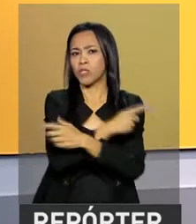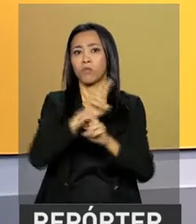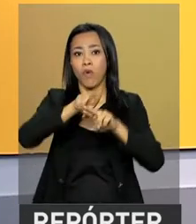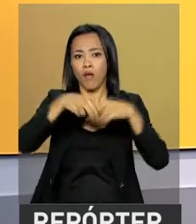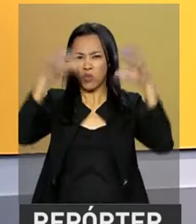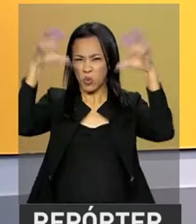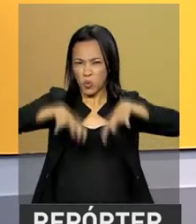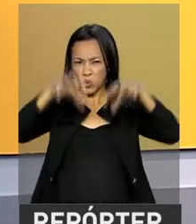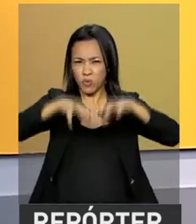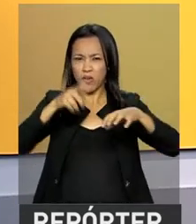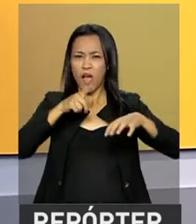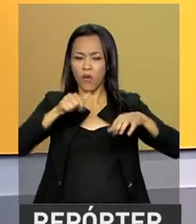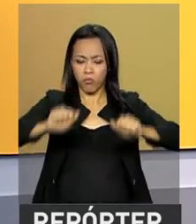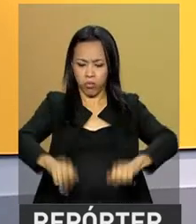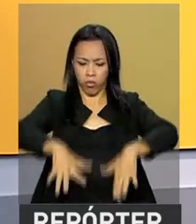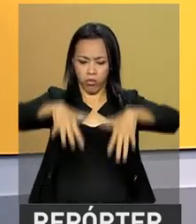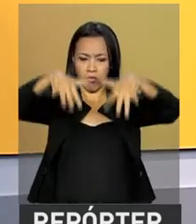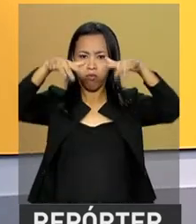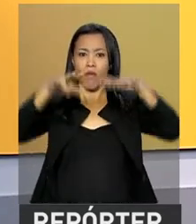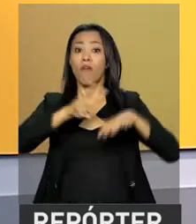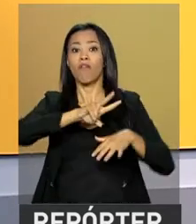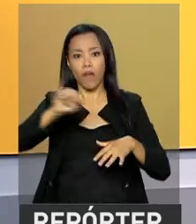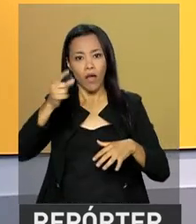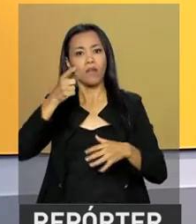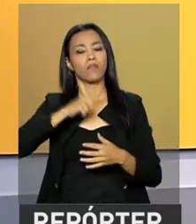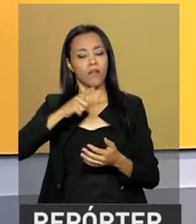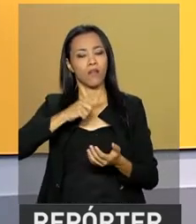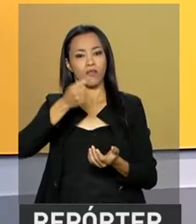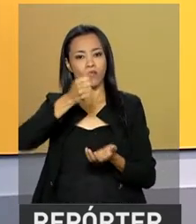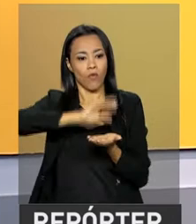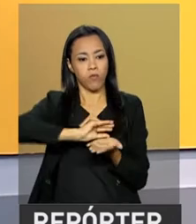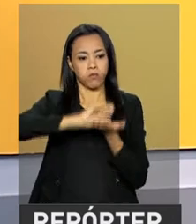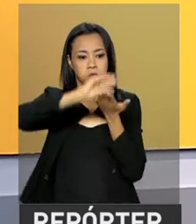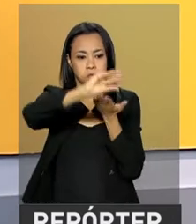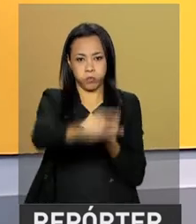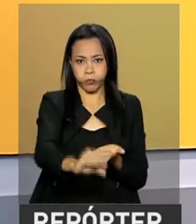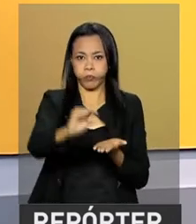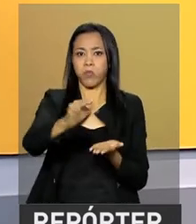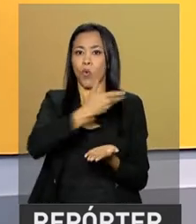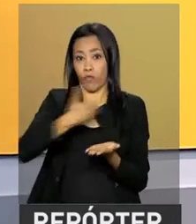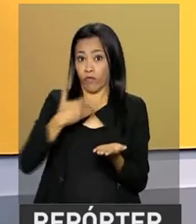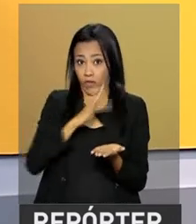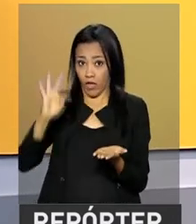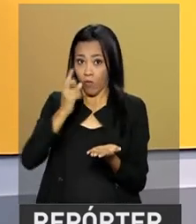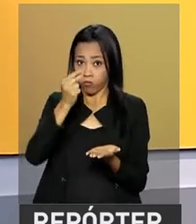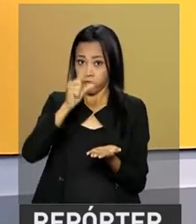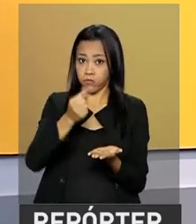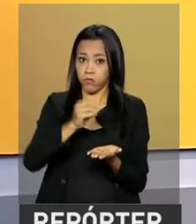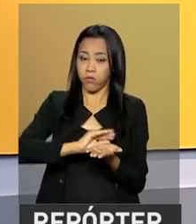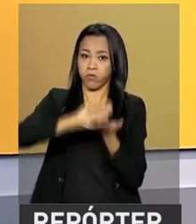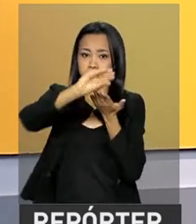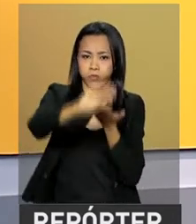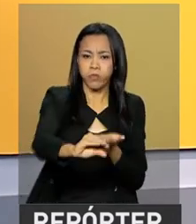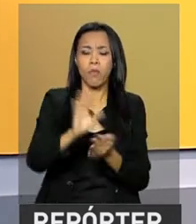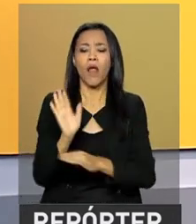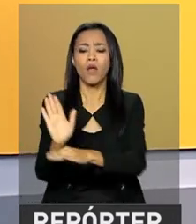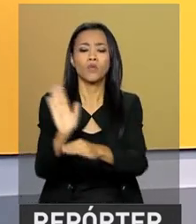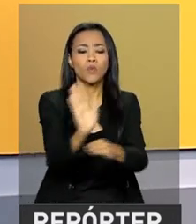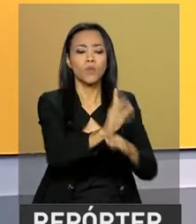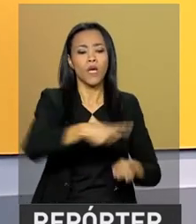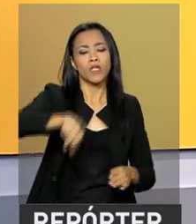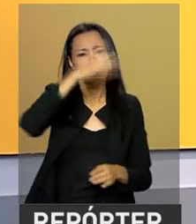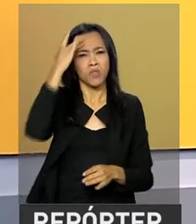chuvas os estados vão receber recursos do governo para reforçar o atendimento à população afetada com